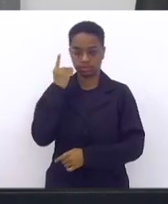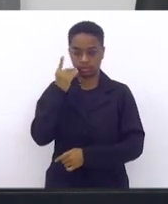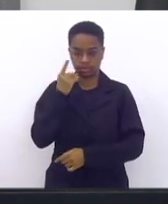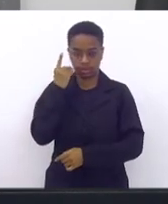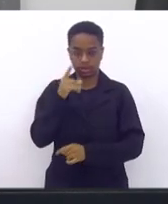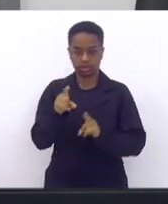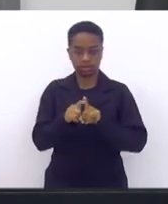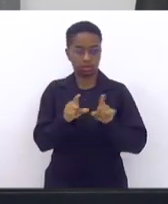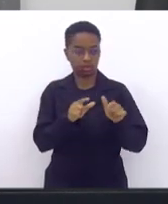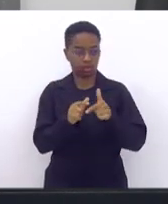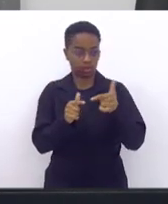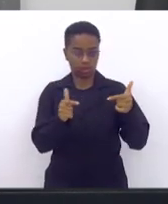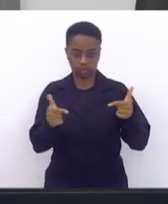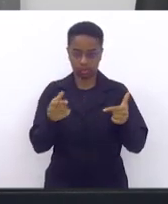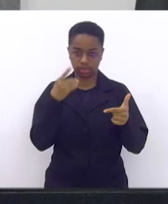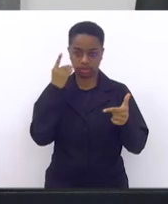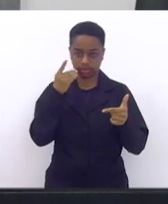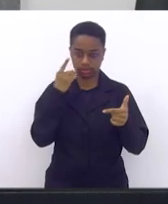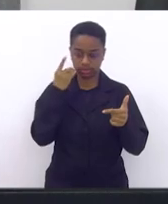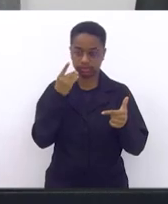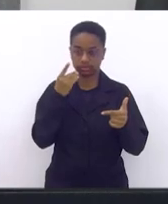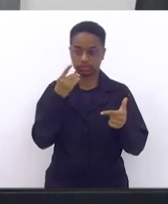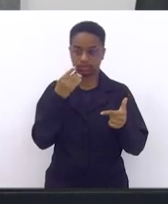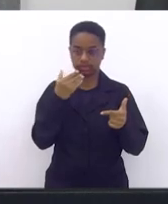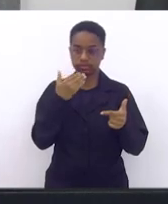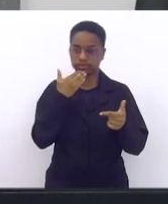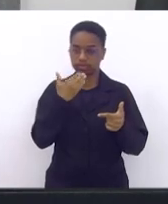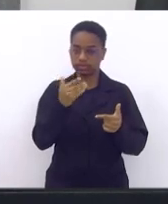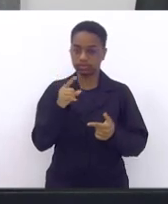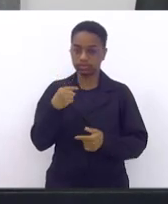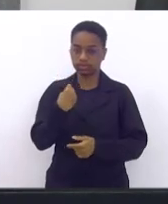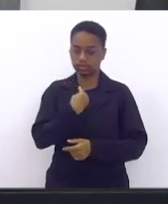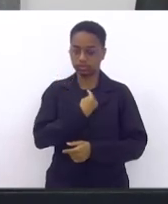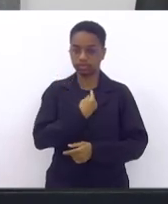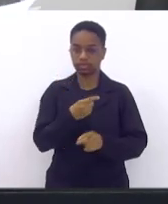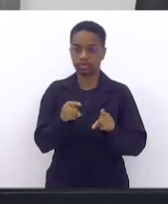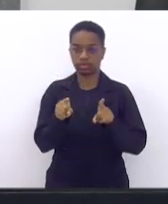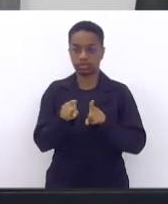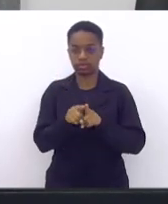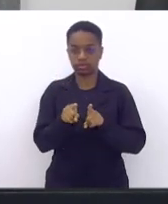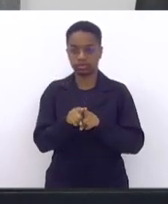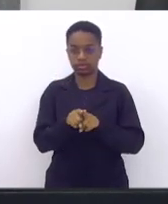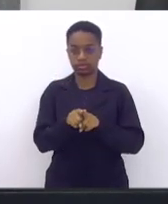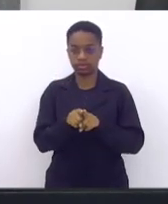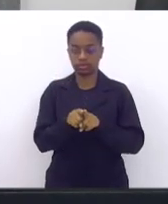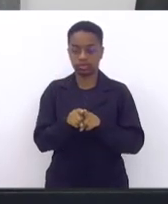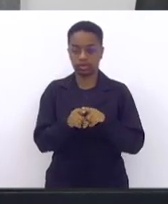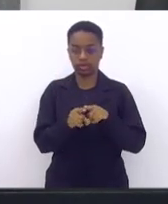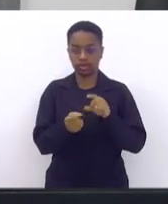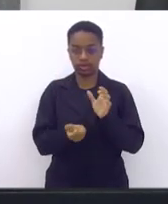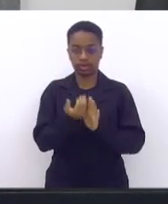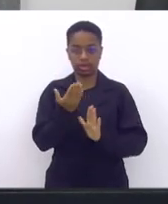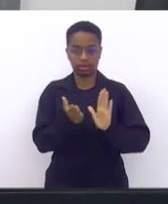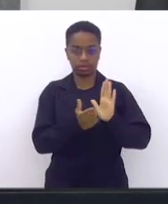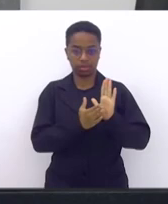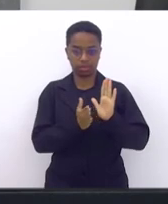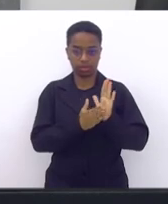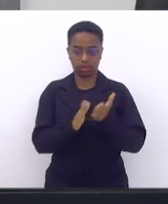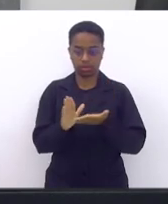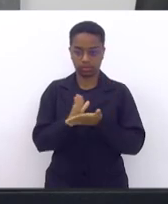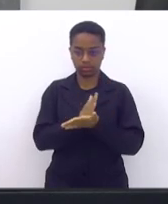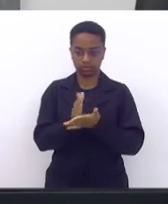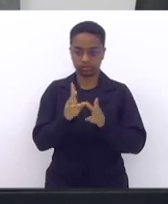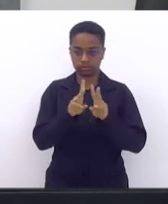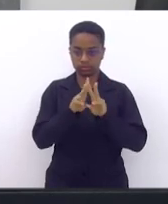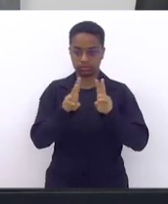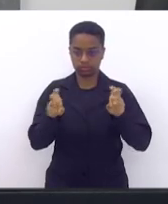e os deputados para que a gente possa fazer também algumas propostas em relação